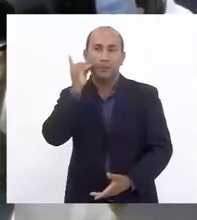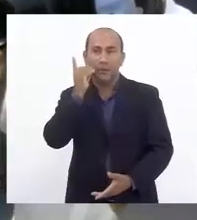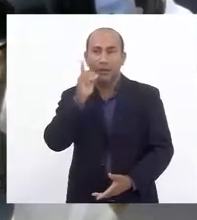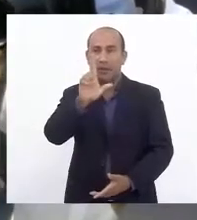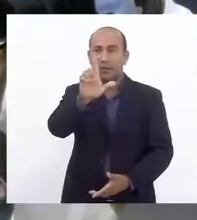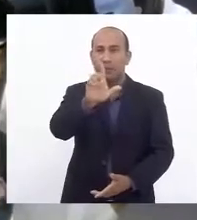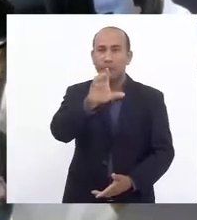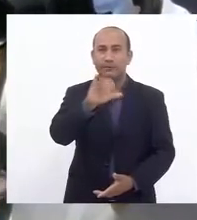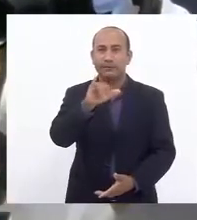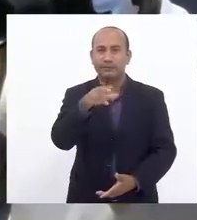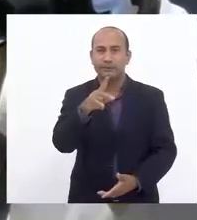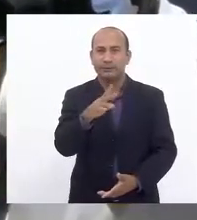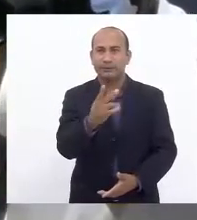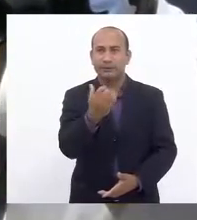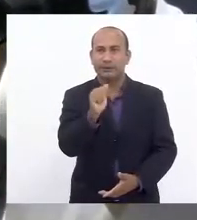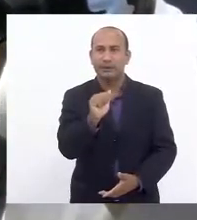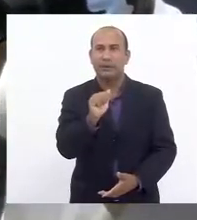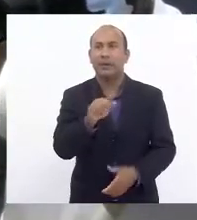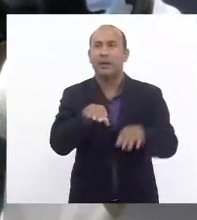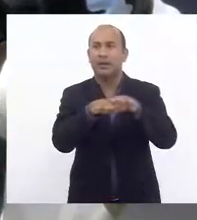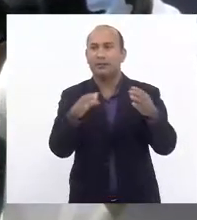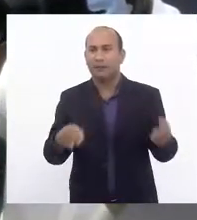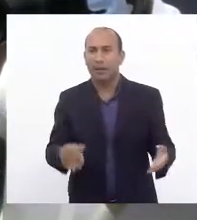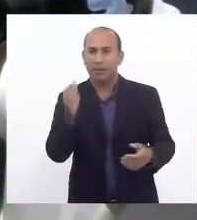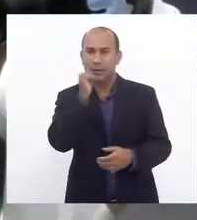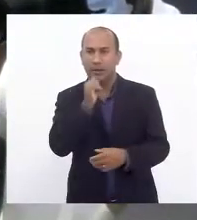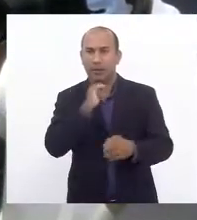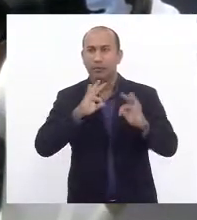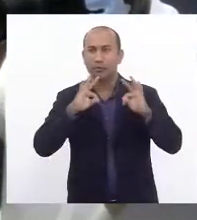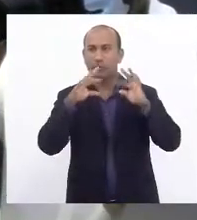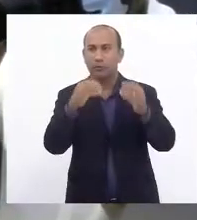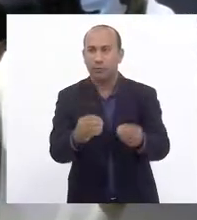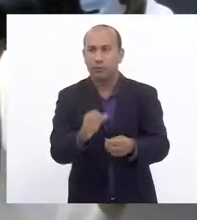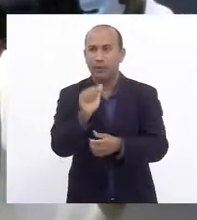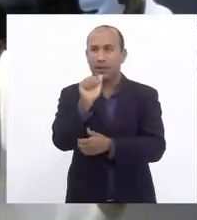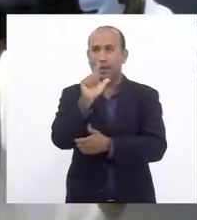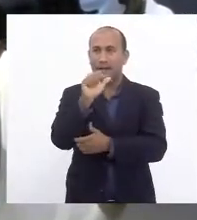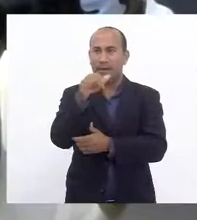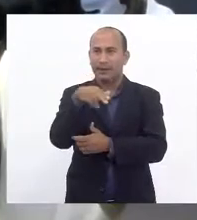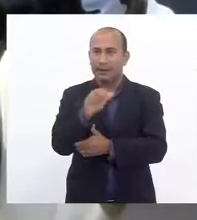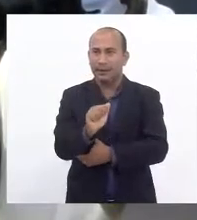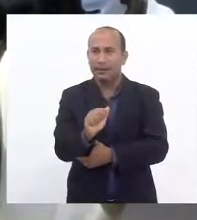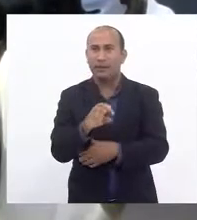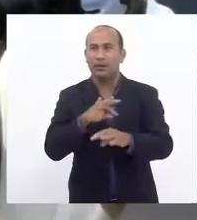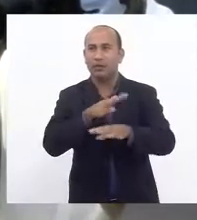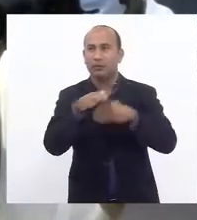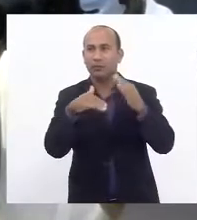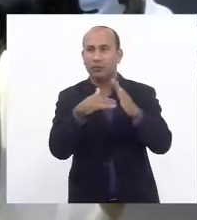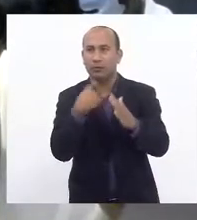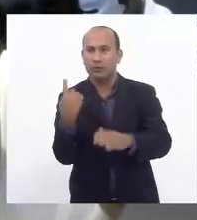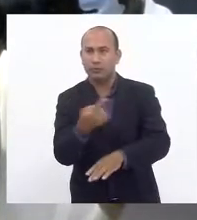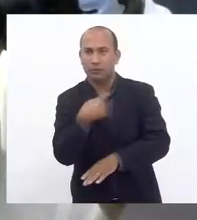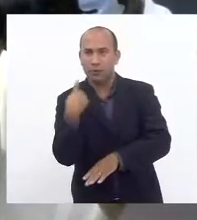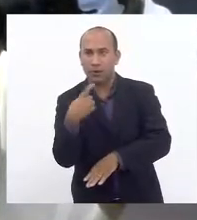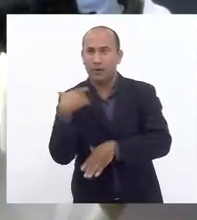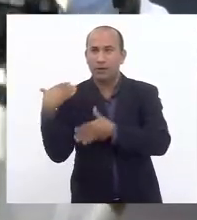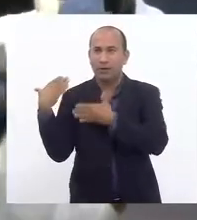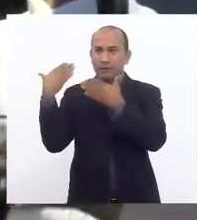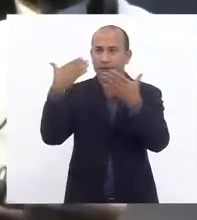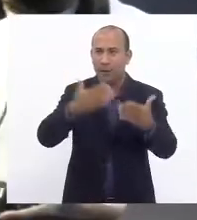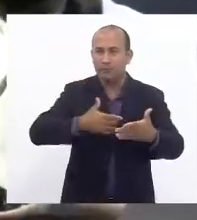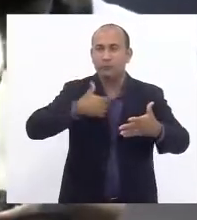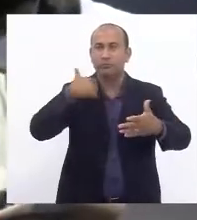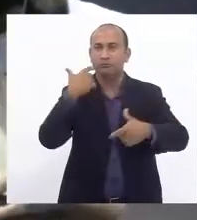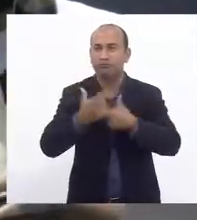também, a bancada feminina como um todo, a deputada Alana Passos, todas nós vínhamos lutando, porque o Rio